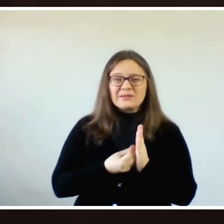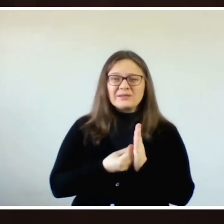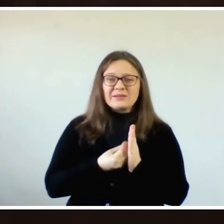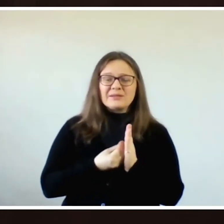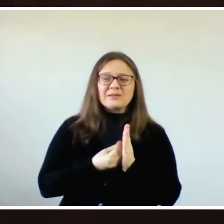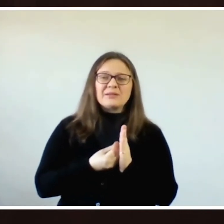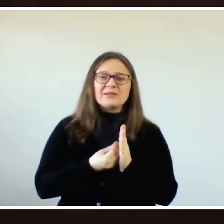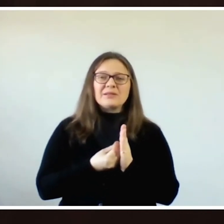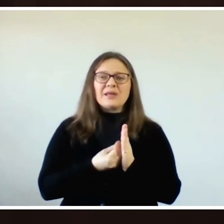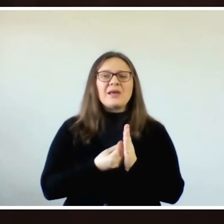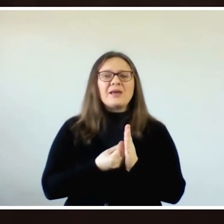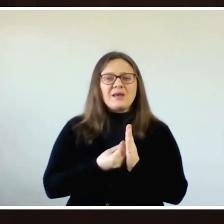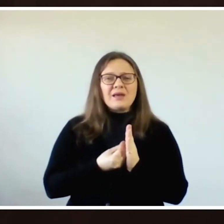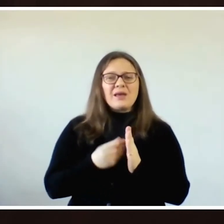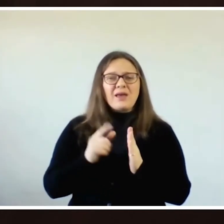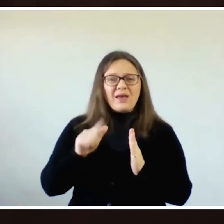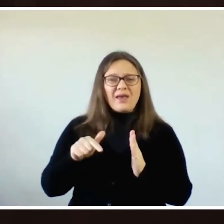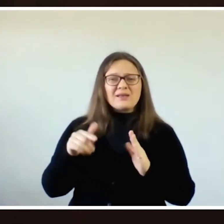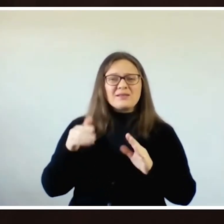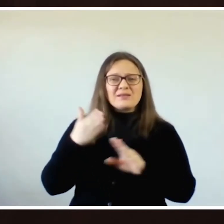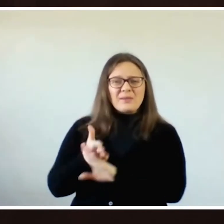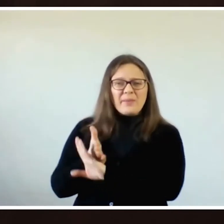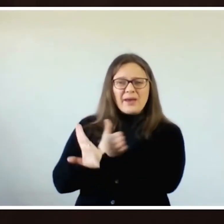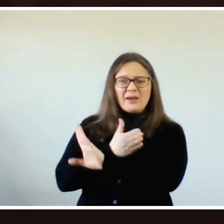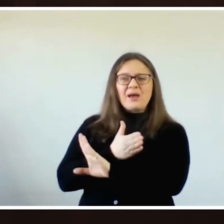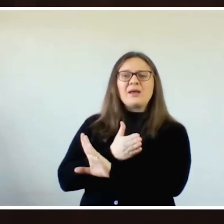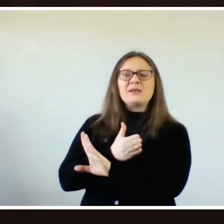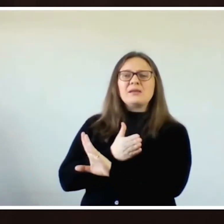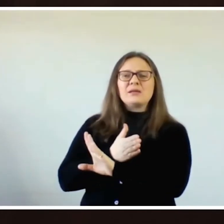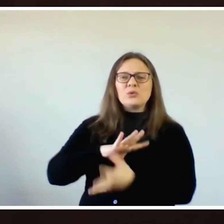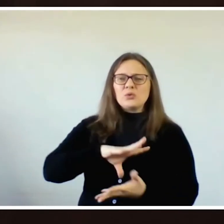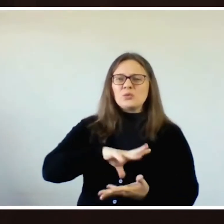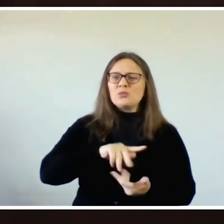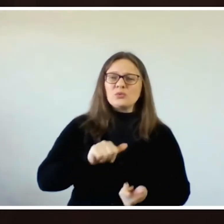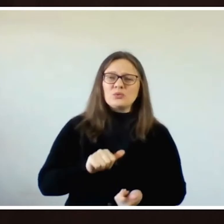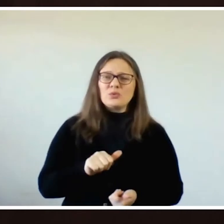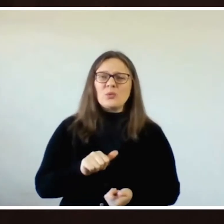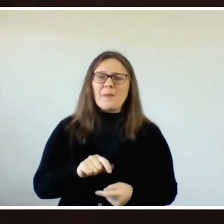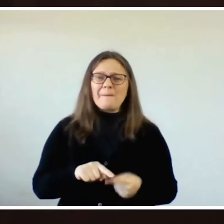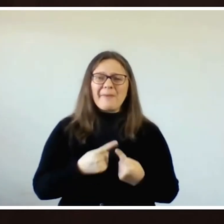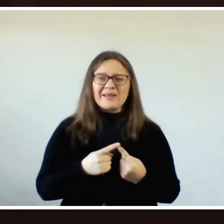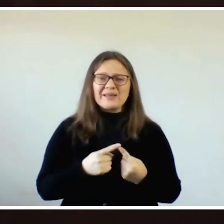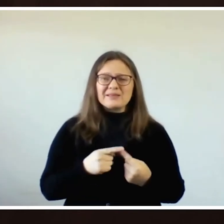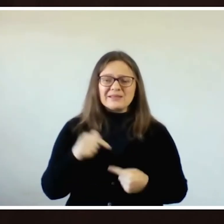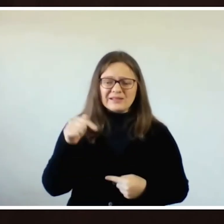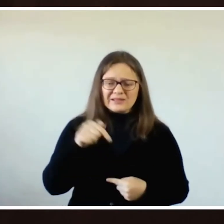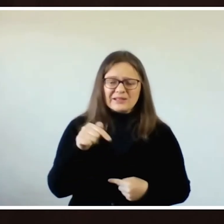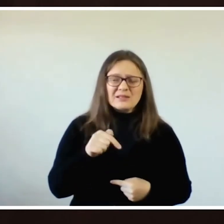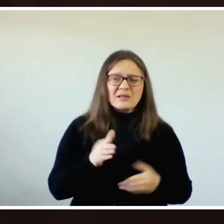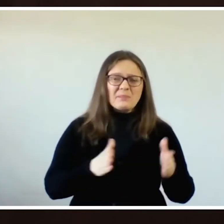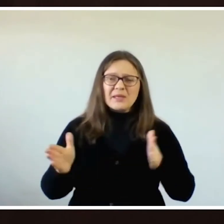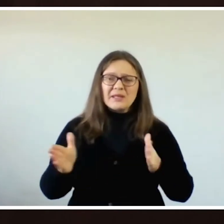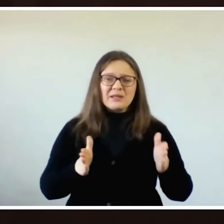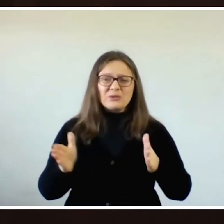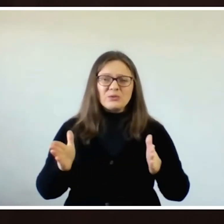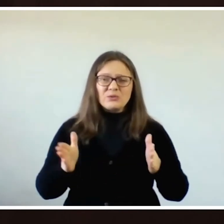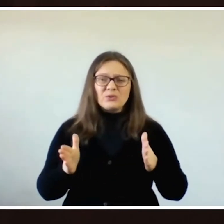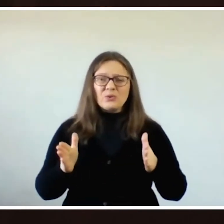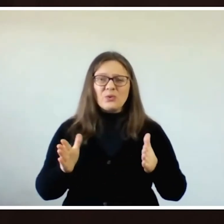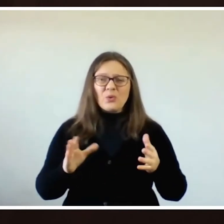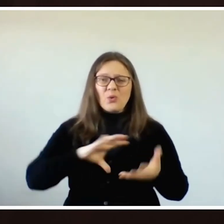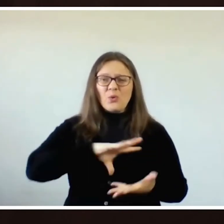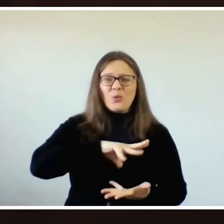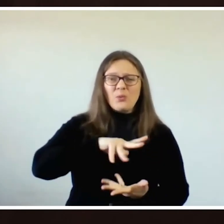totalmente separada do mundo. Mas agora não parece ser mais. Não é mais algo espiritual e algo